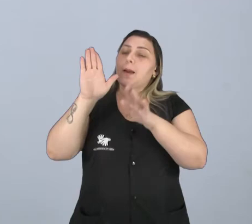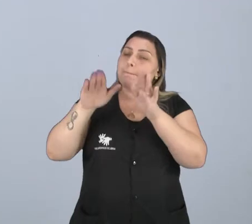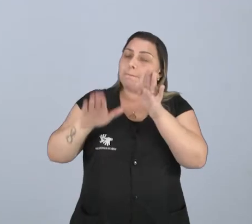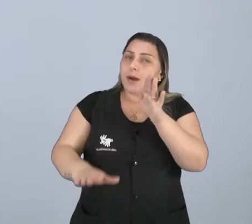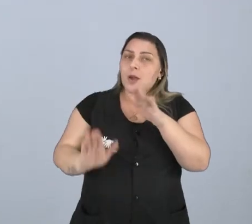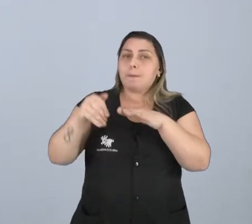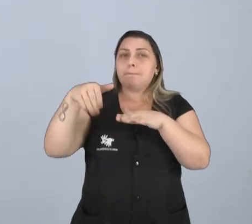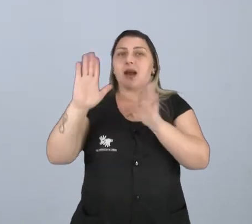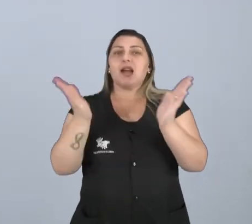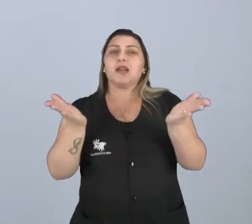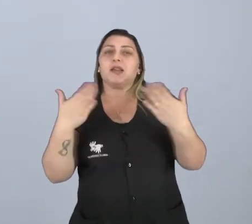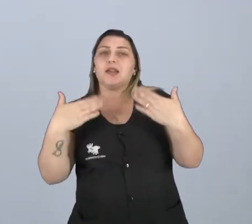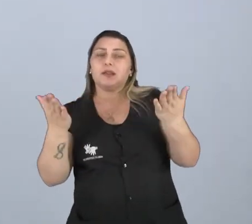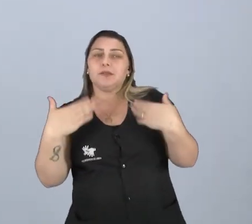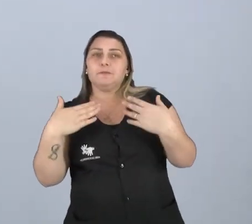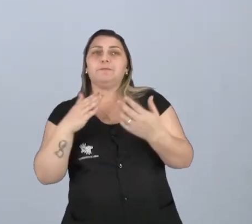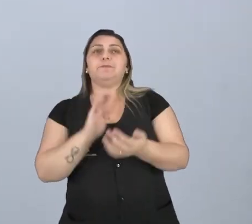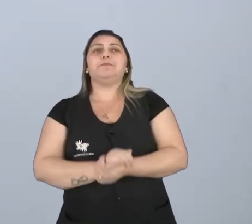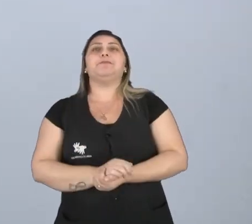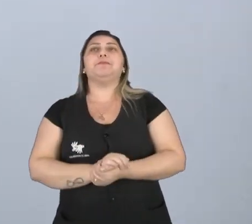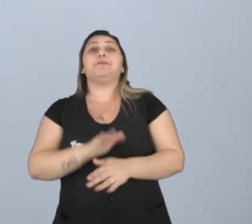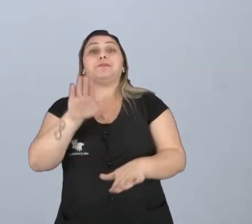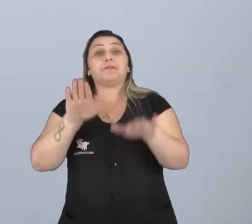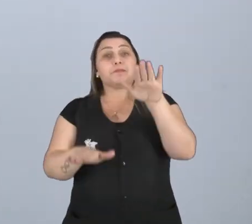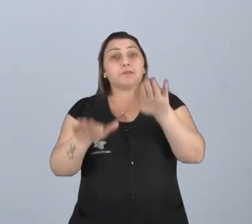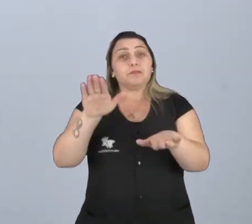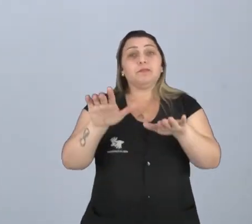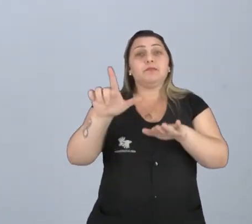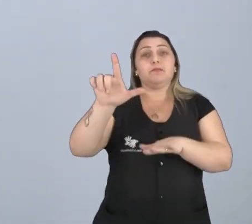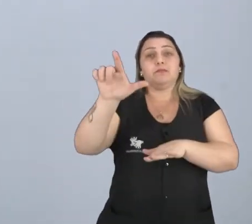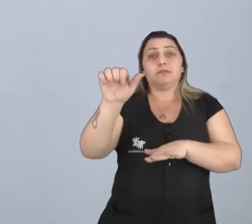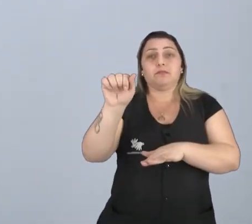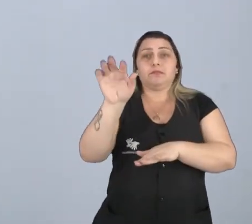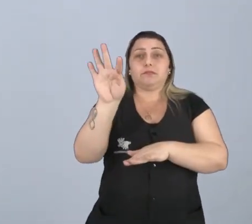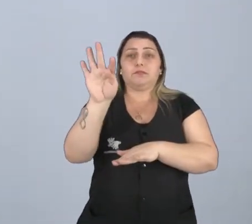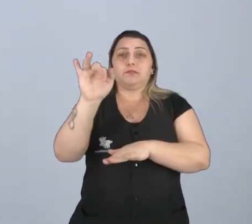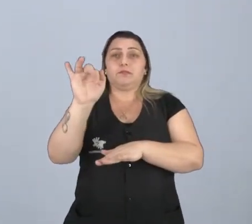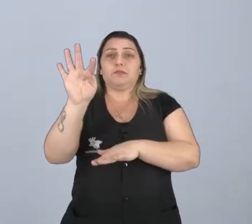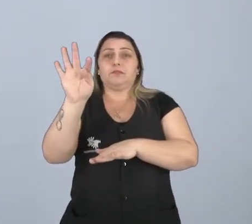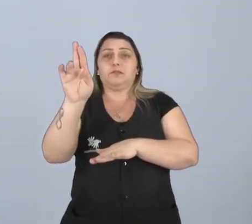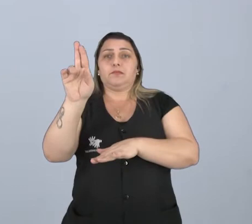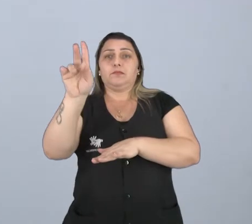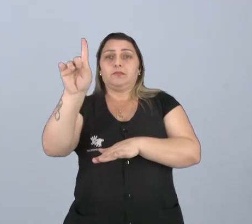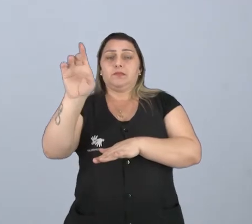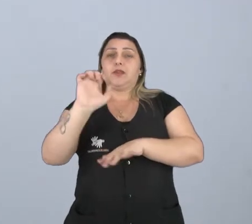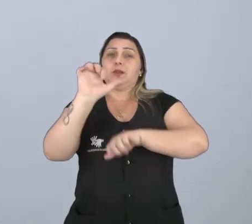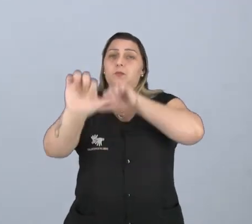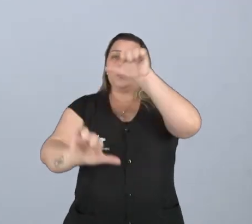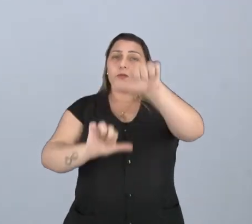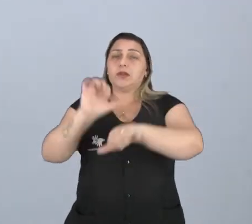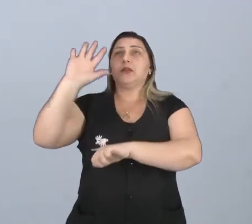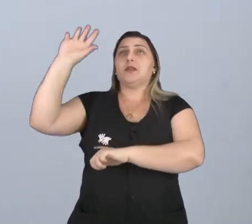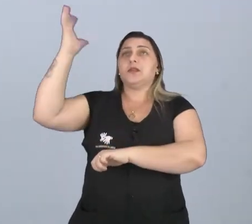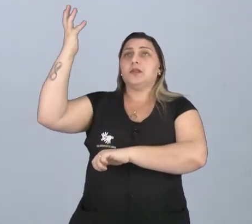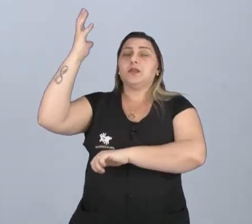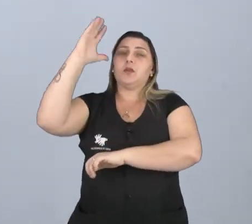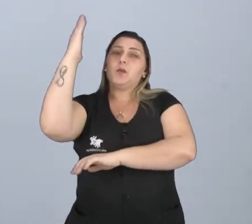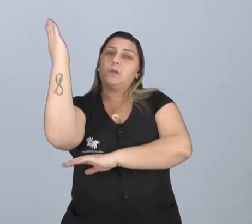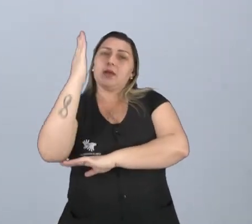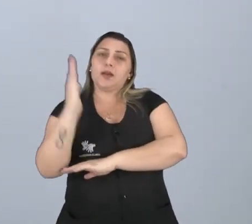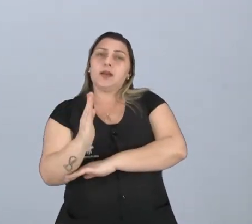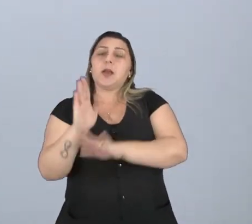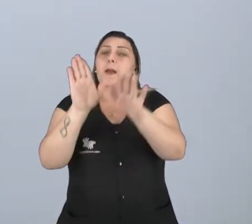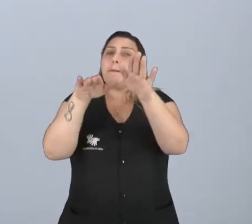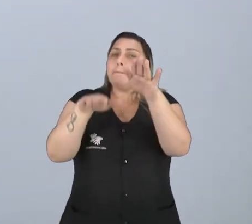vejam, a depender da latitude, né, você tem uma mudança climática. Por exemplo, o Brasil é um país de